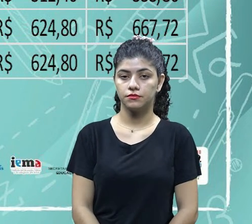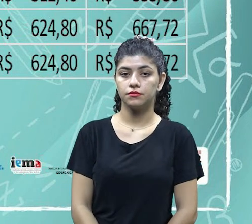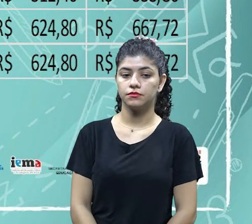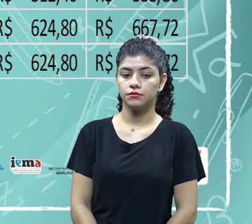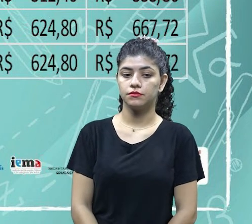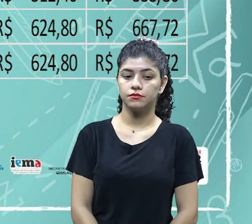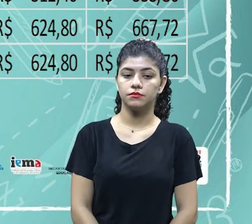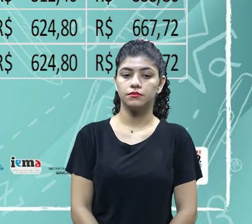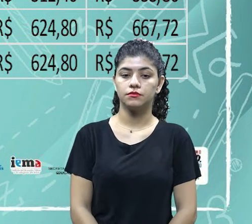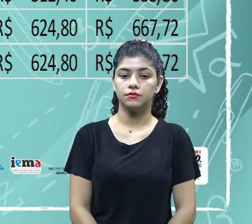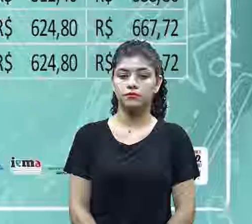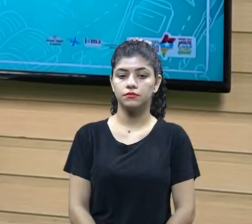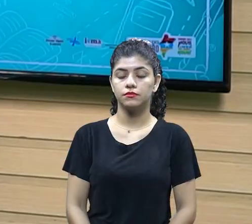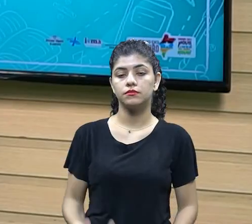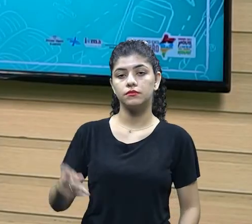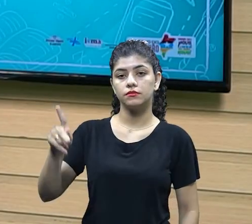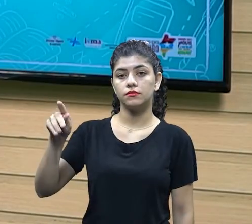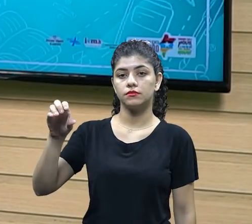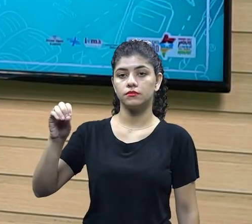667,72.